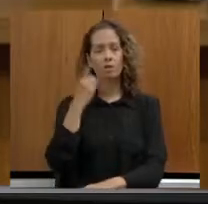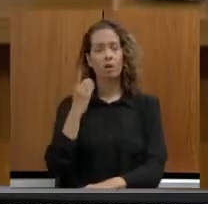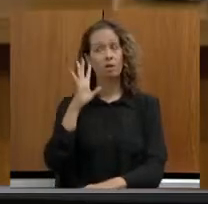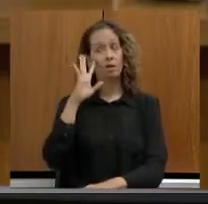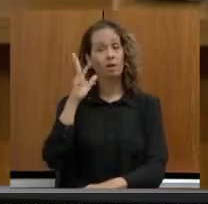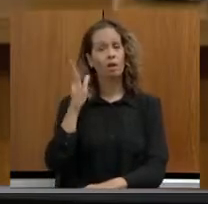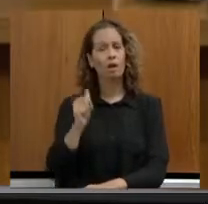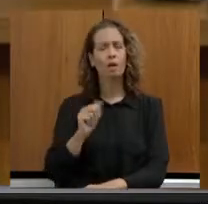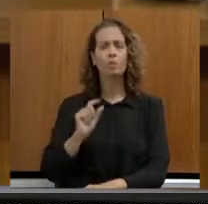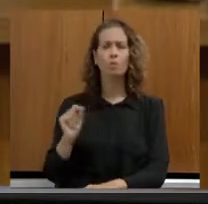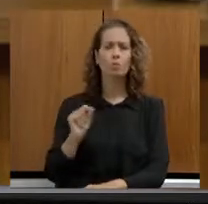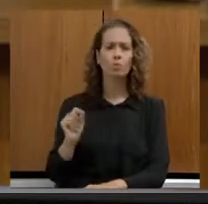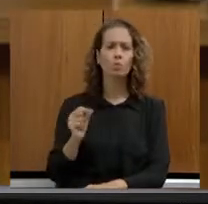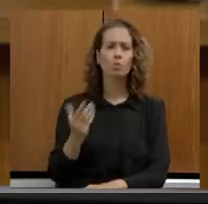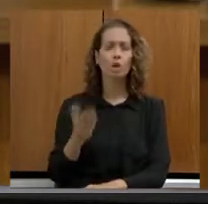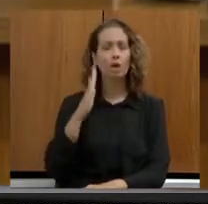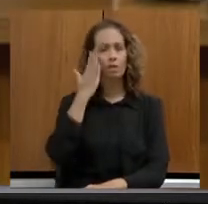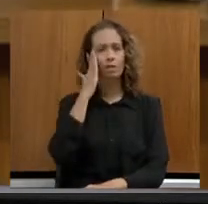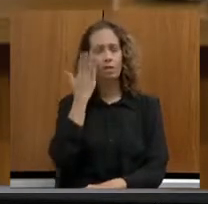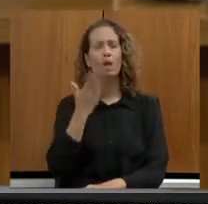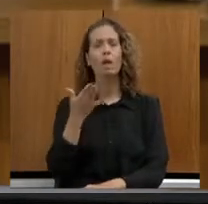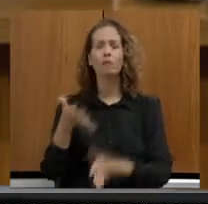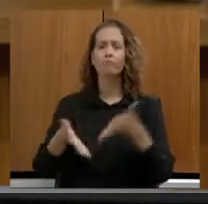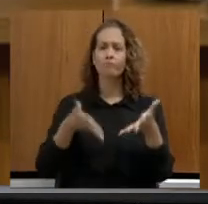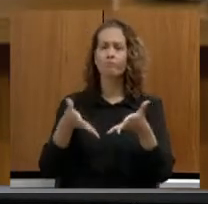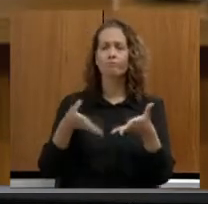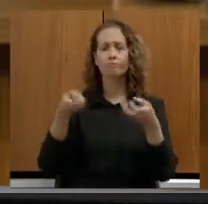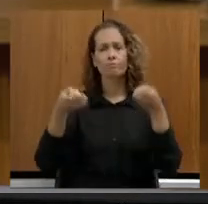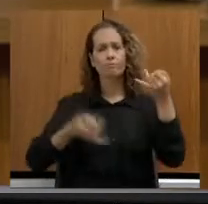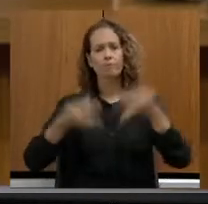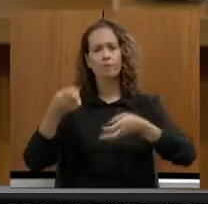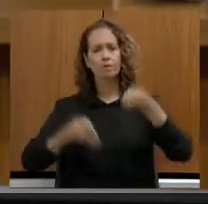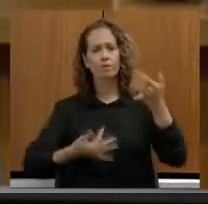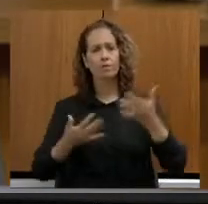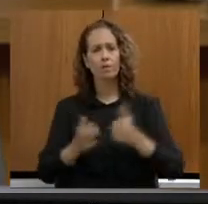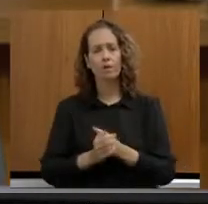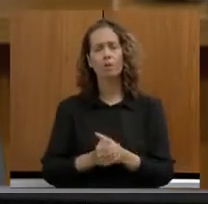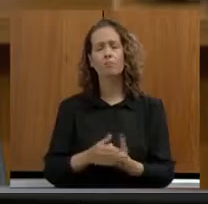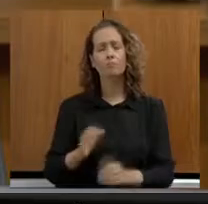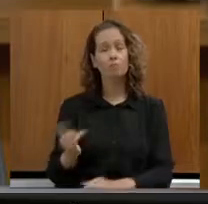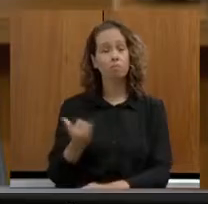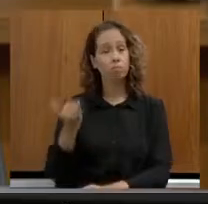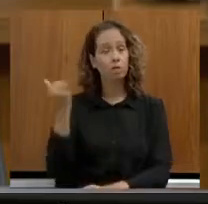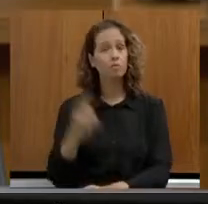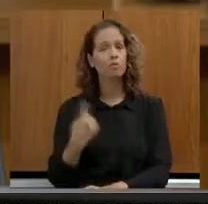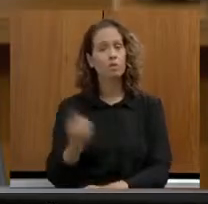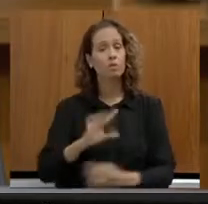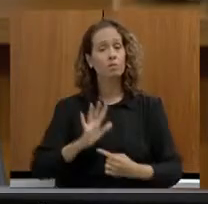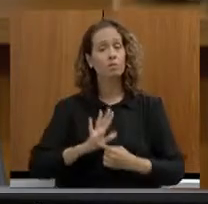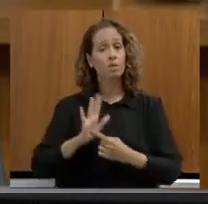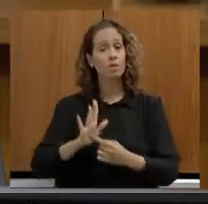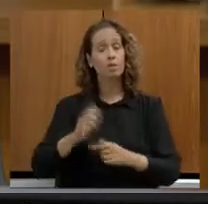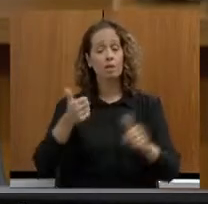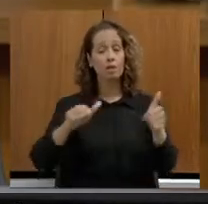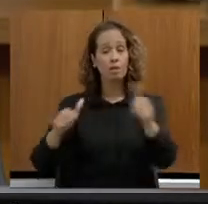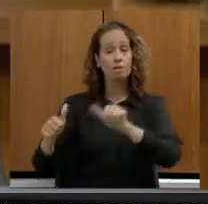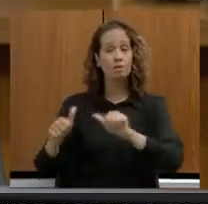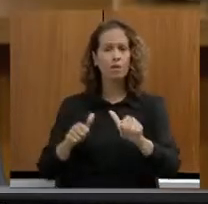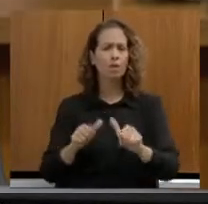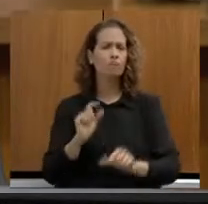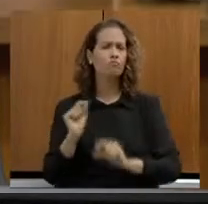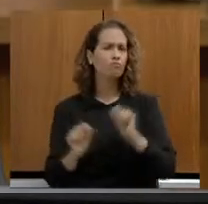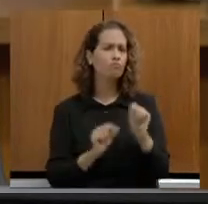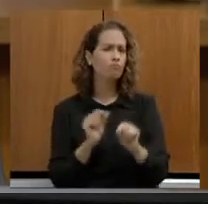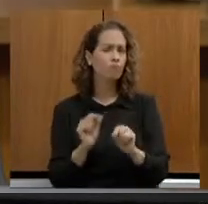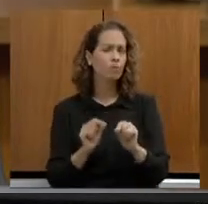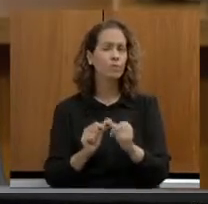Acho que foi extremamente entendo a sua fala acho que foi é extremamente importante a gente destacar essa variação deputada que